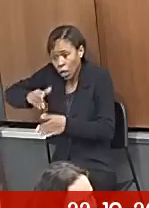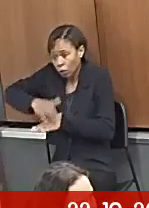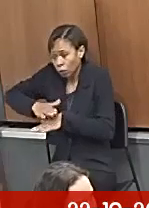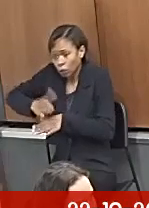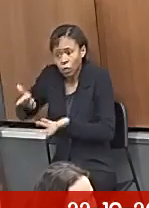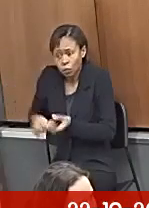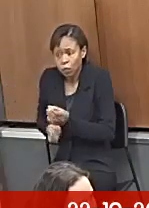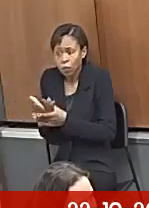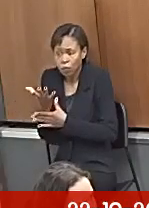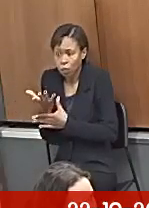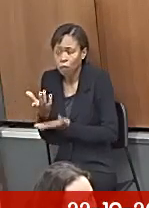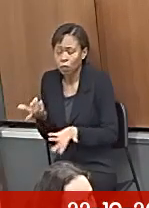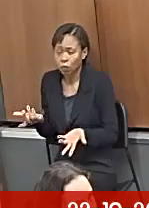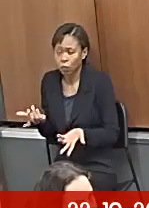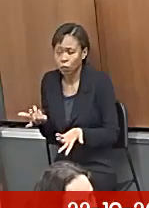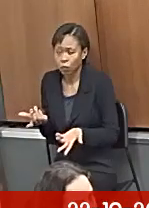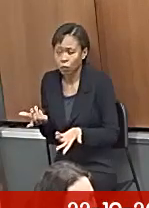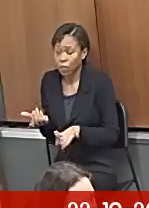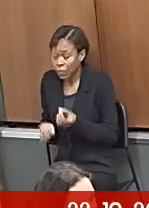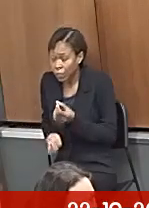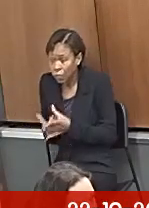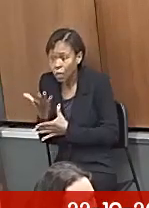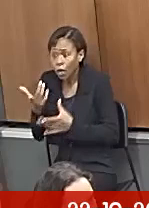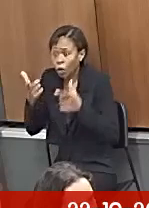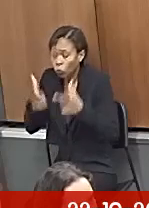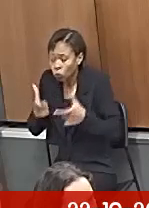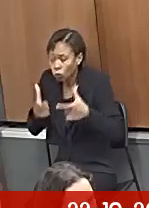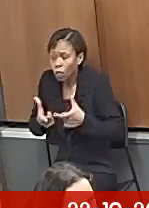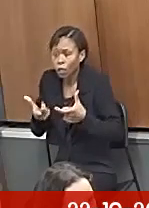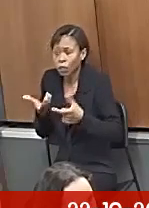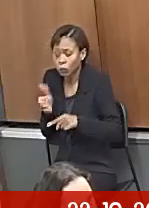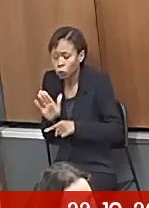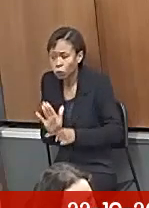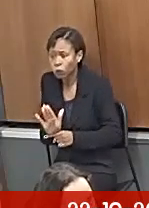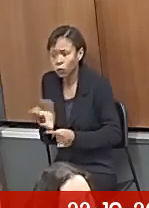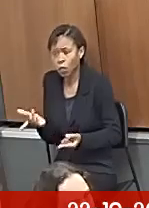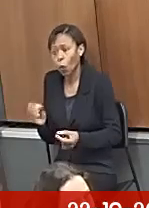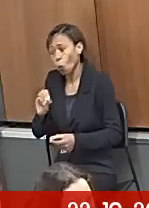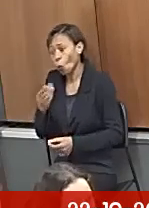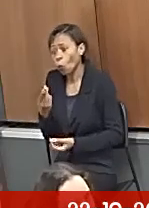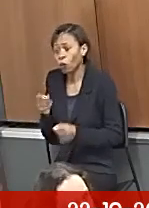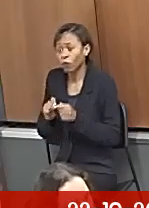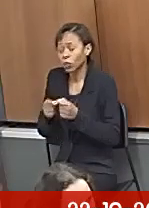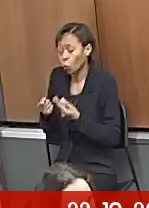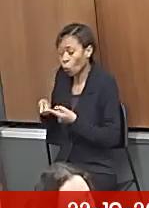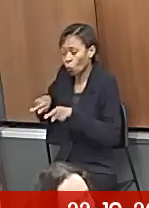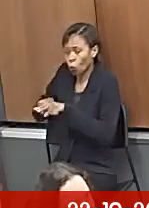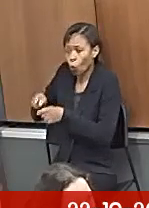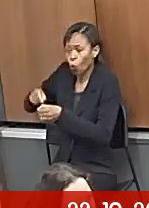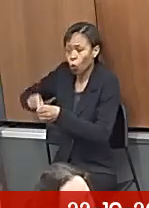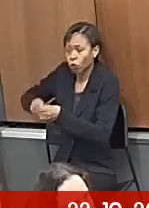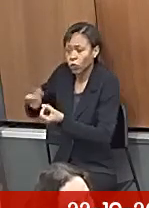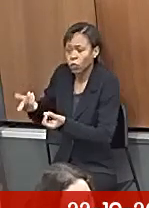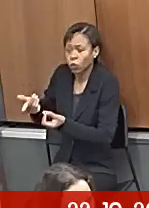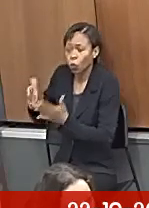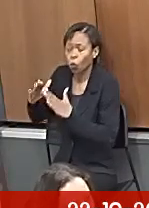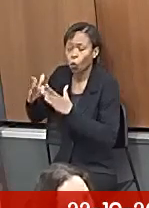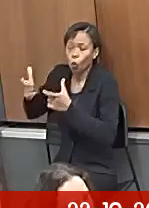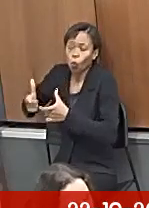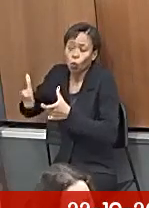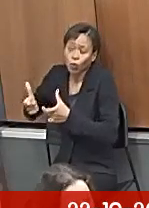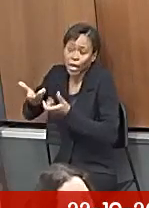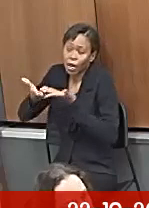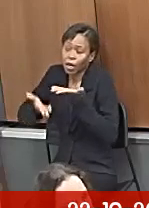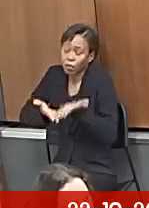estrutura. Obrigue. Cria uma estrutura ou faça um convênio com uma clínica que tenha isso. E aí a